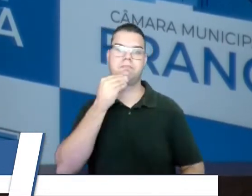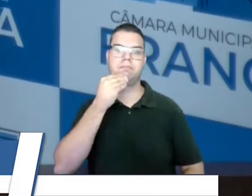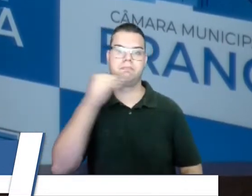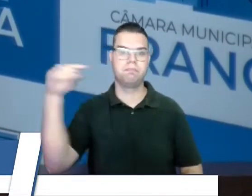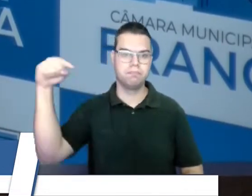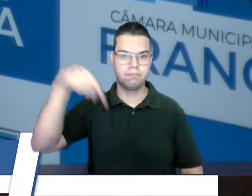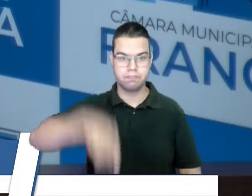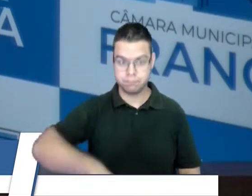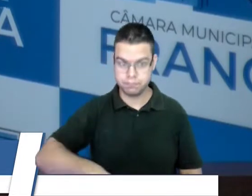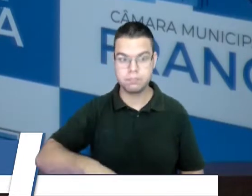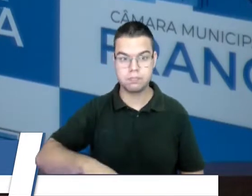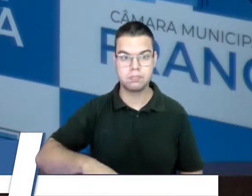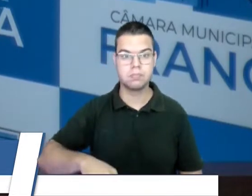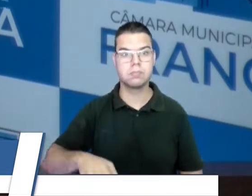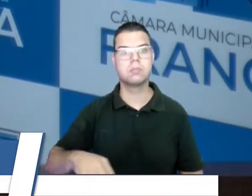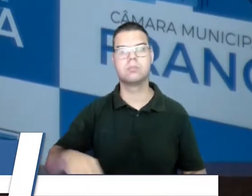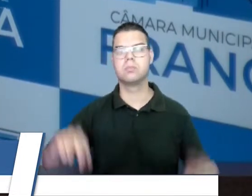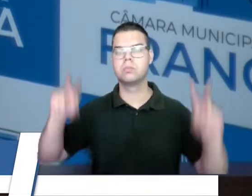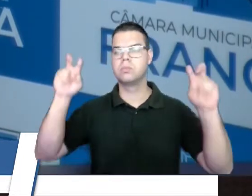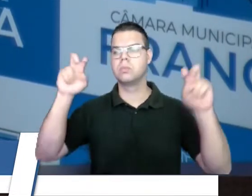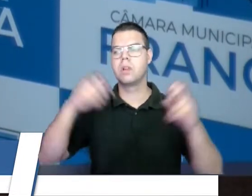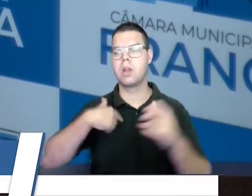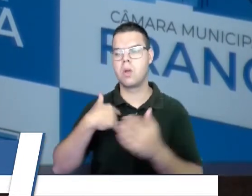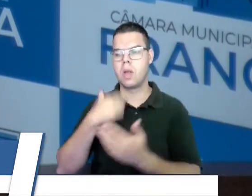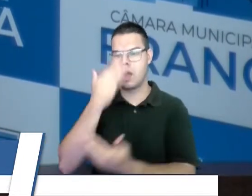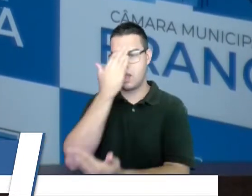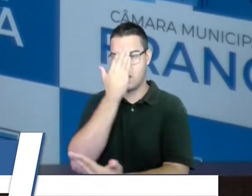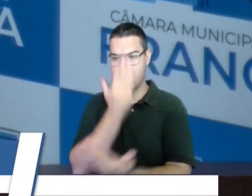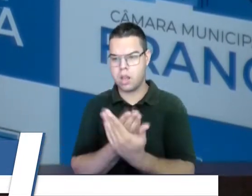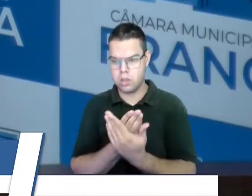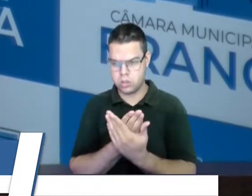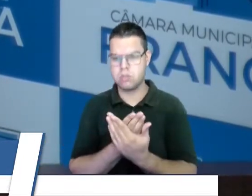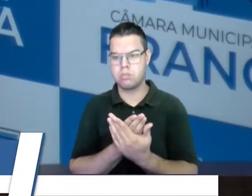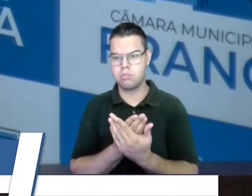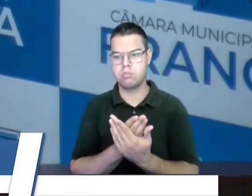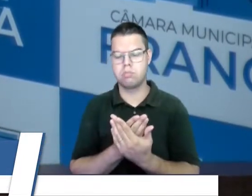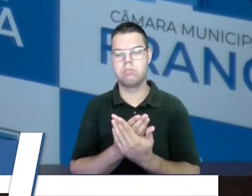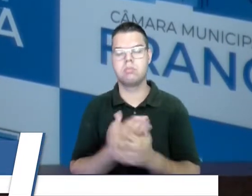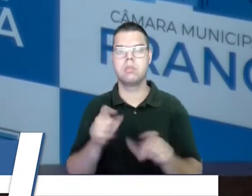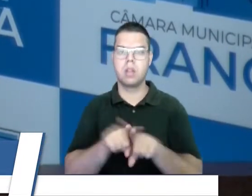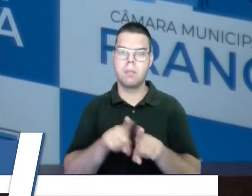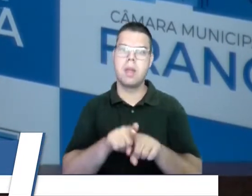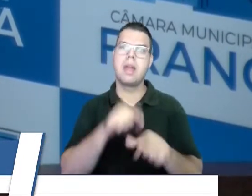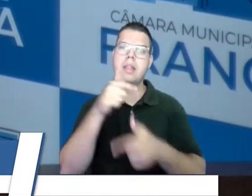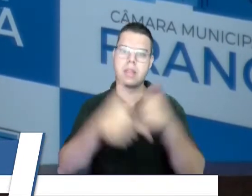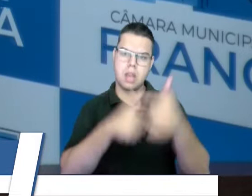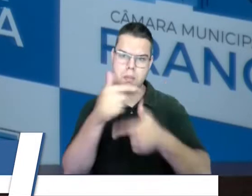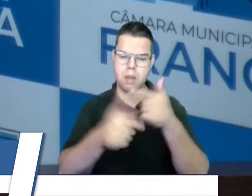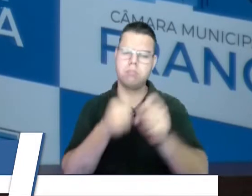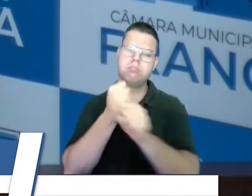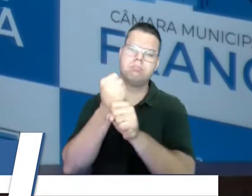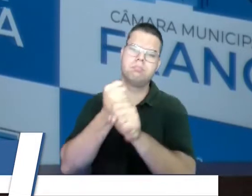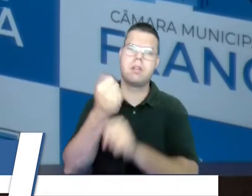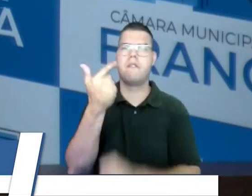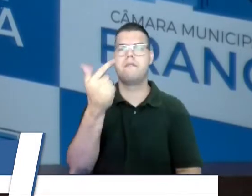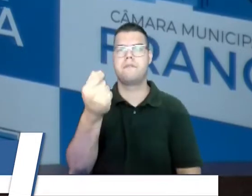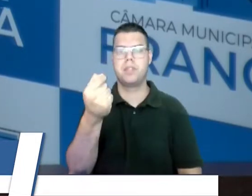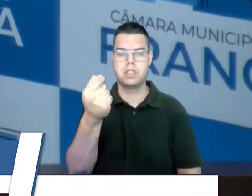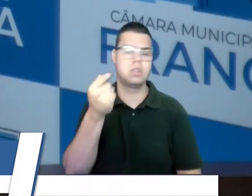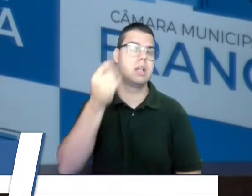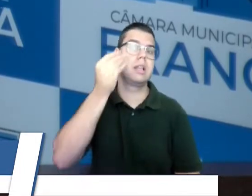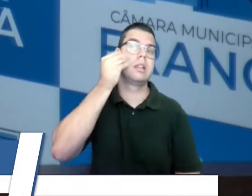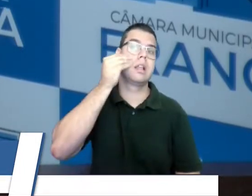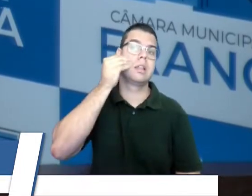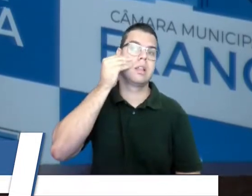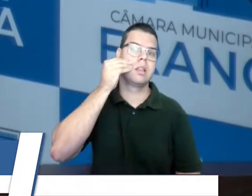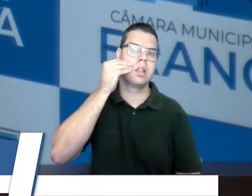assunto pelo qual eu acredito muito e trabalho já há quase 20 anos na tentativa